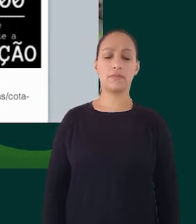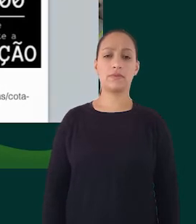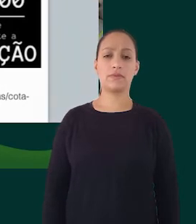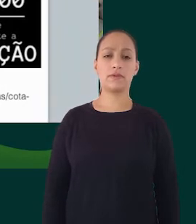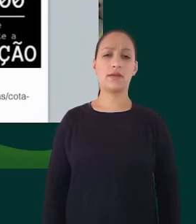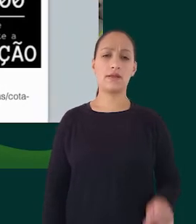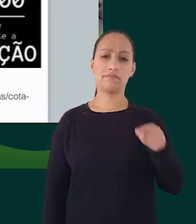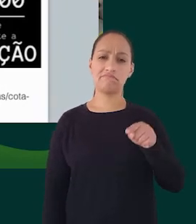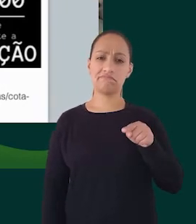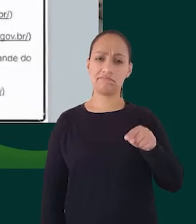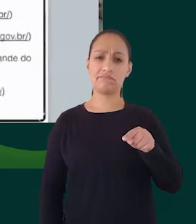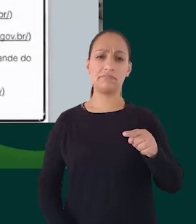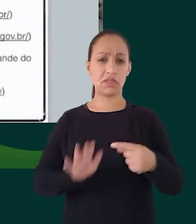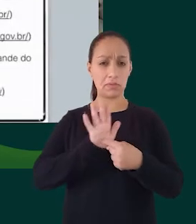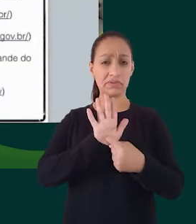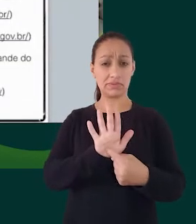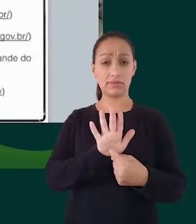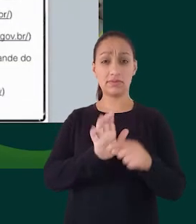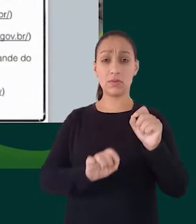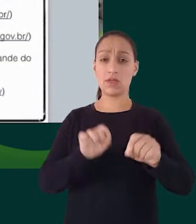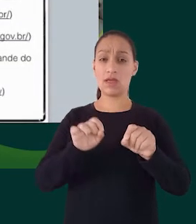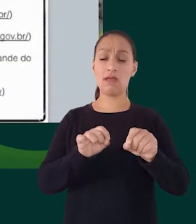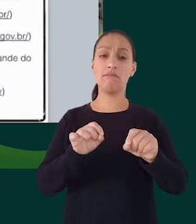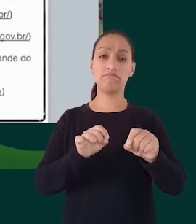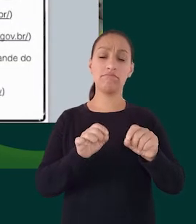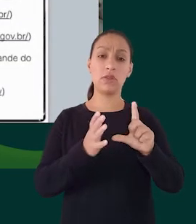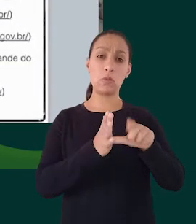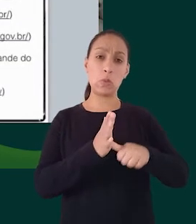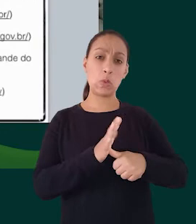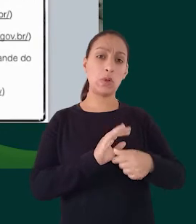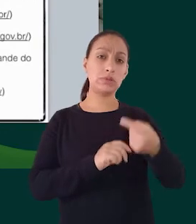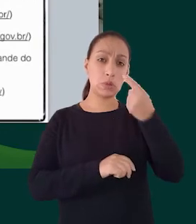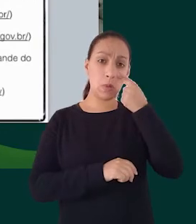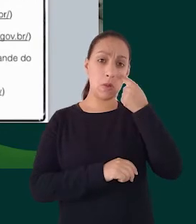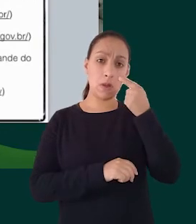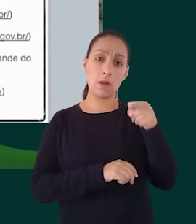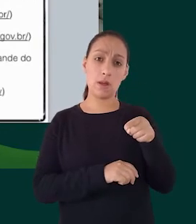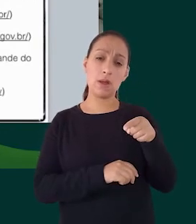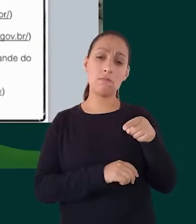Aqui na apresentação, para quem quiser dar uma olhada depois,